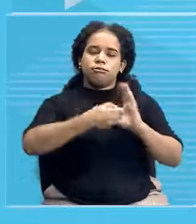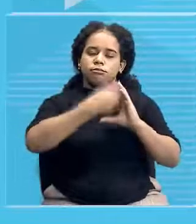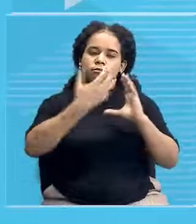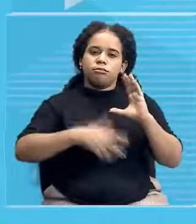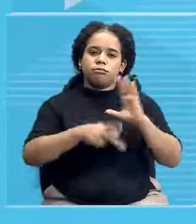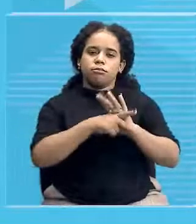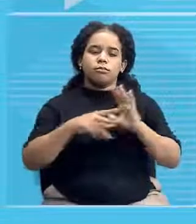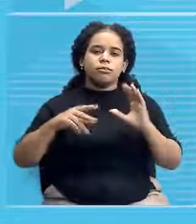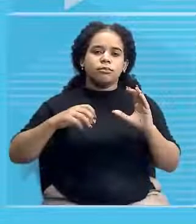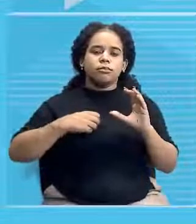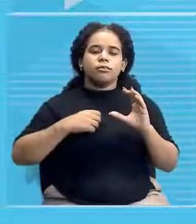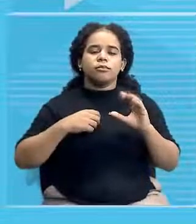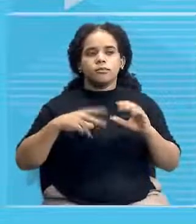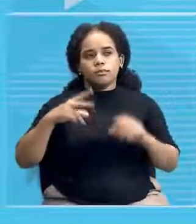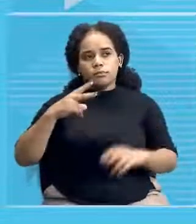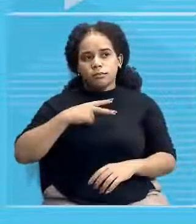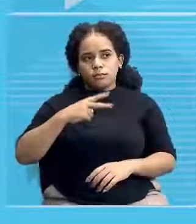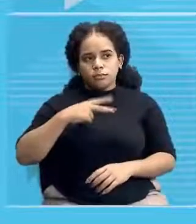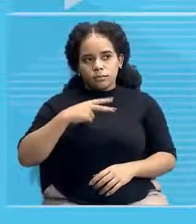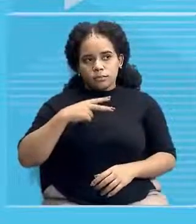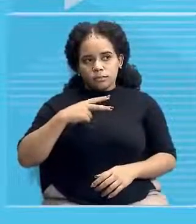características